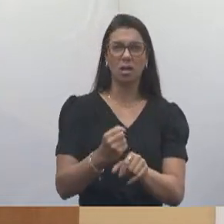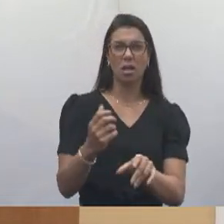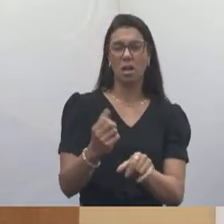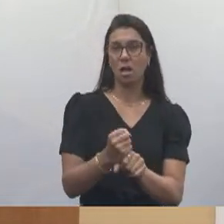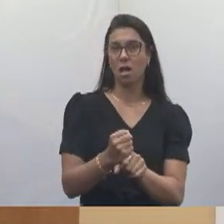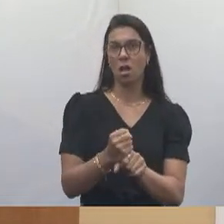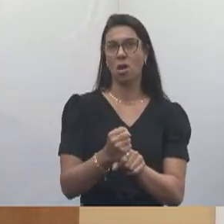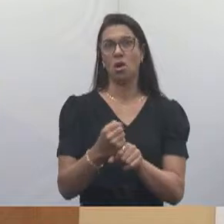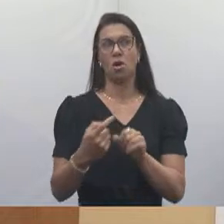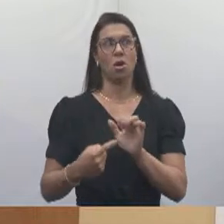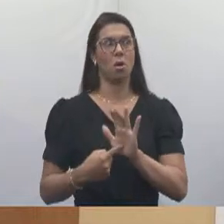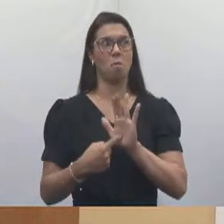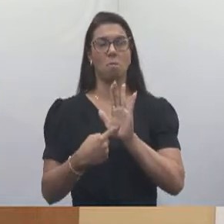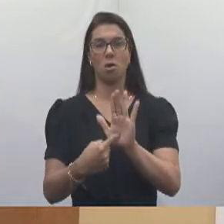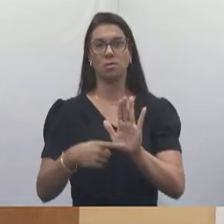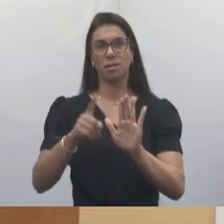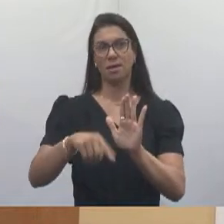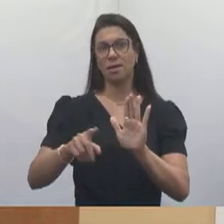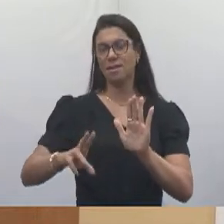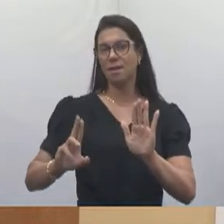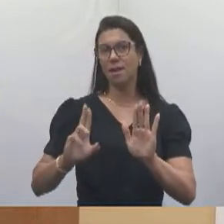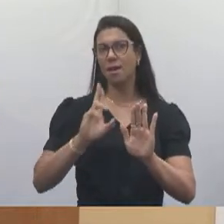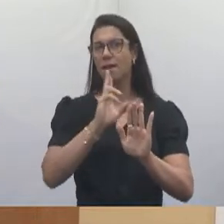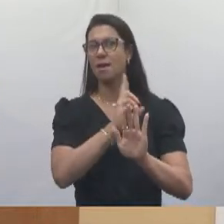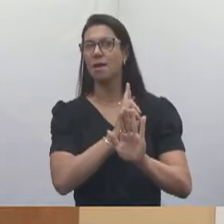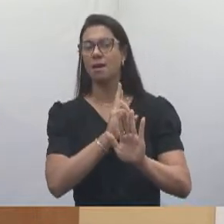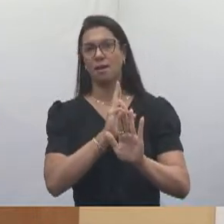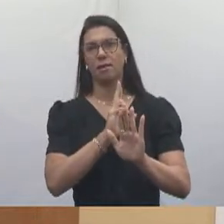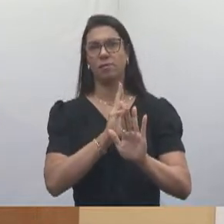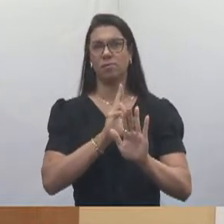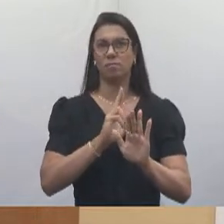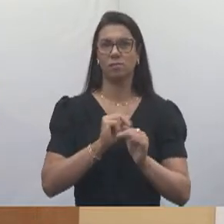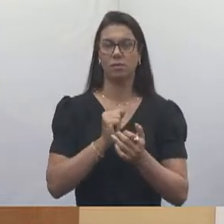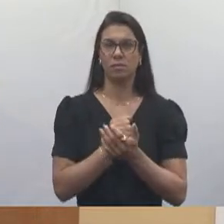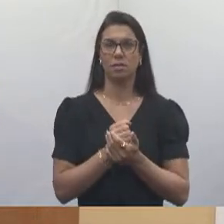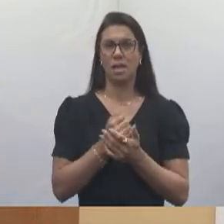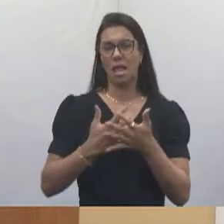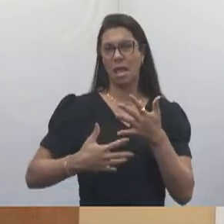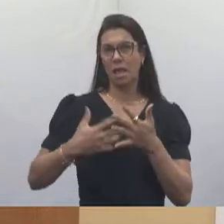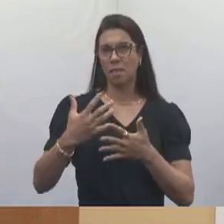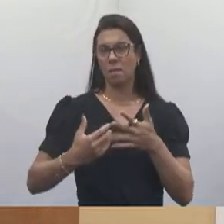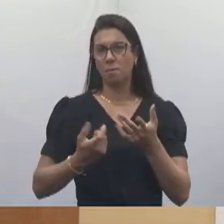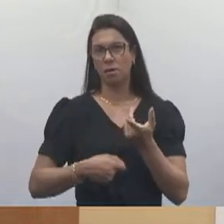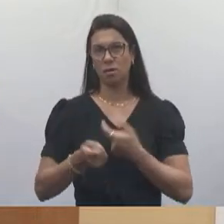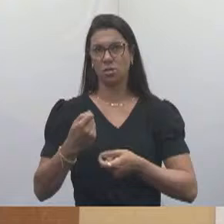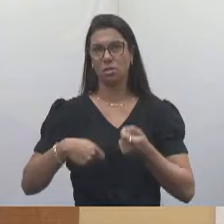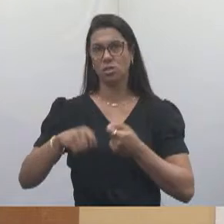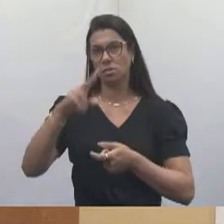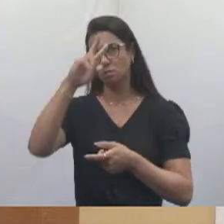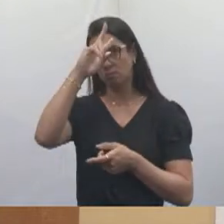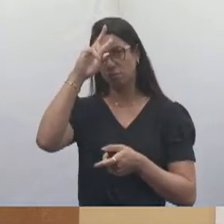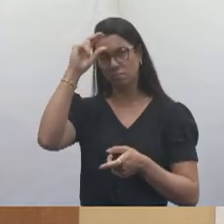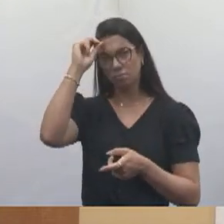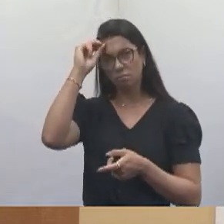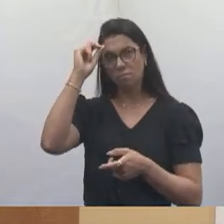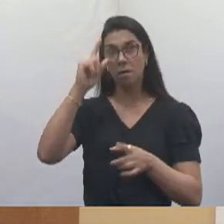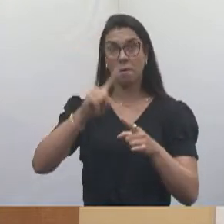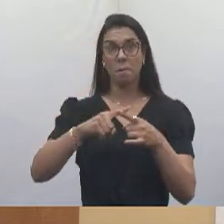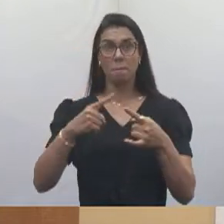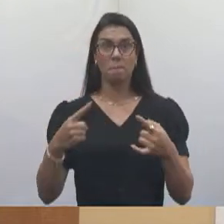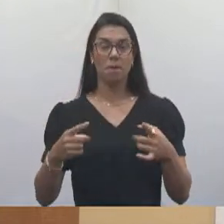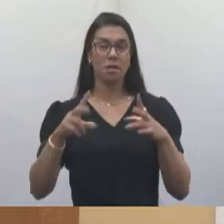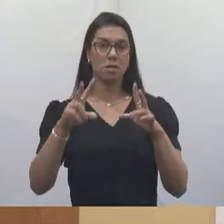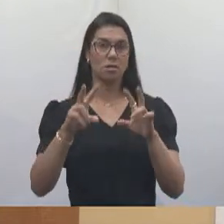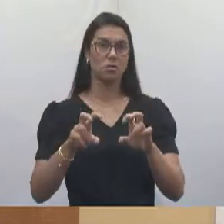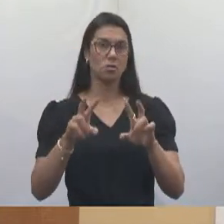grave a comprometer toda a gestão municipal. né? Então, isso aí já ficou claro para todo mundo. No que diz